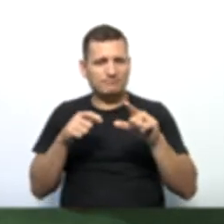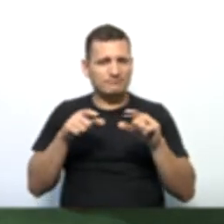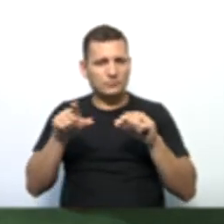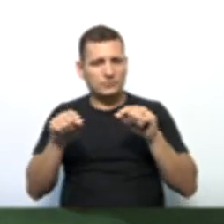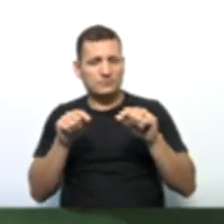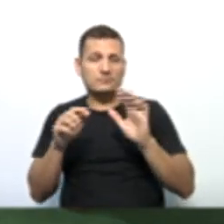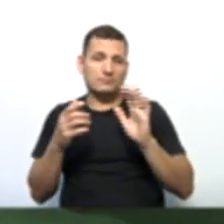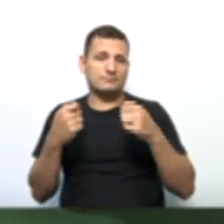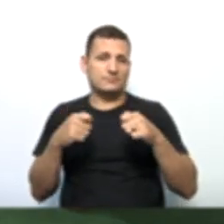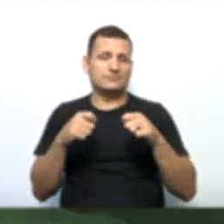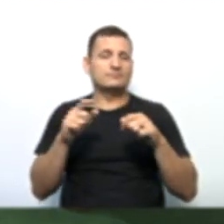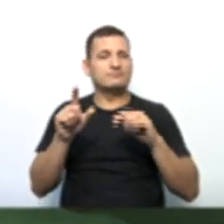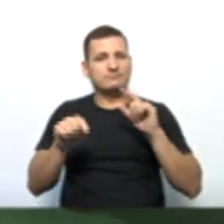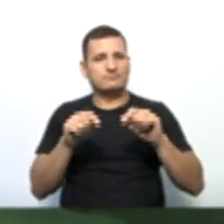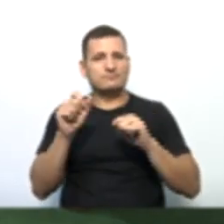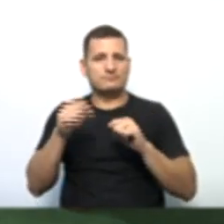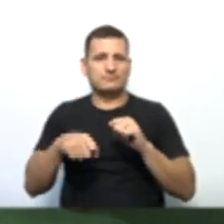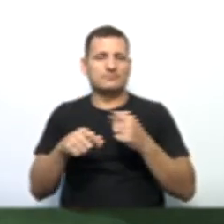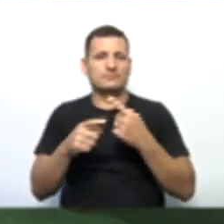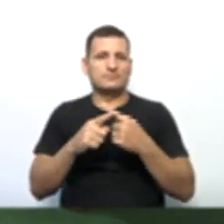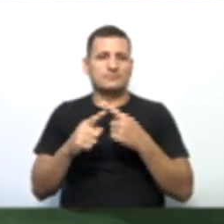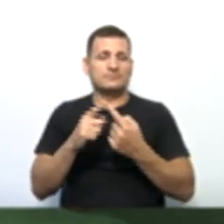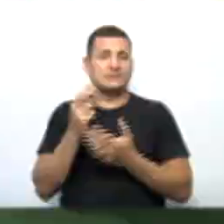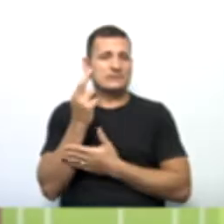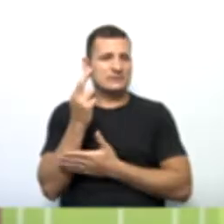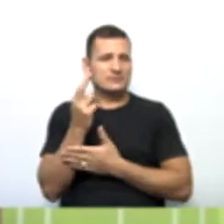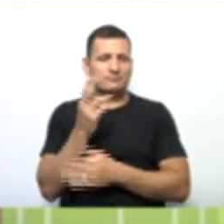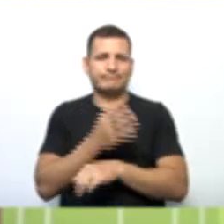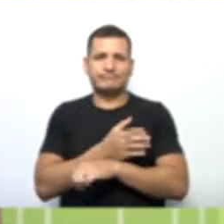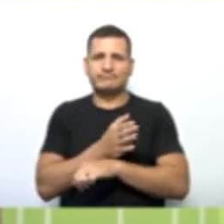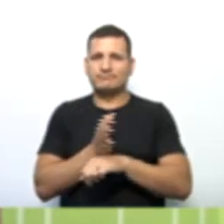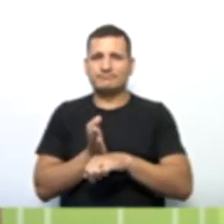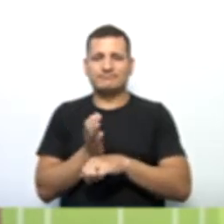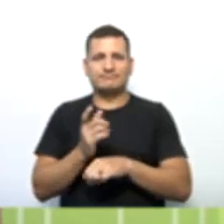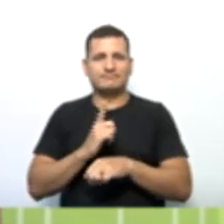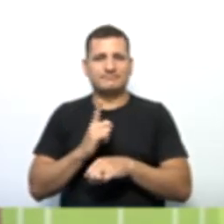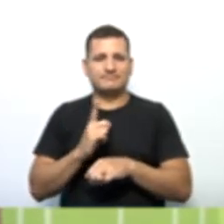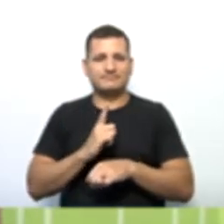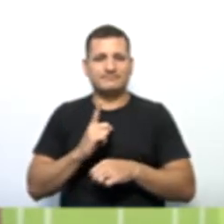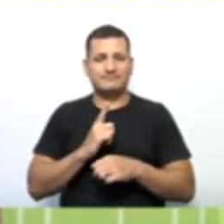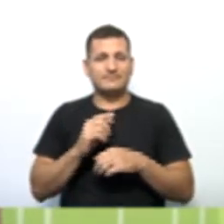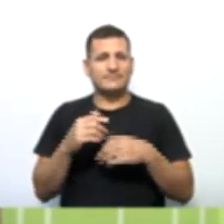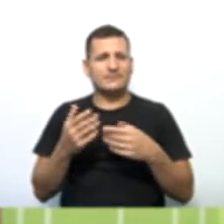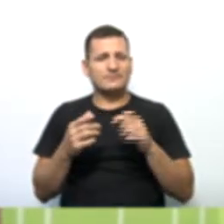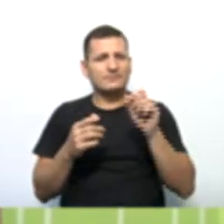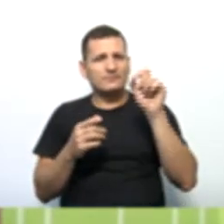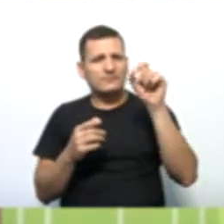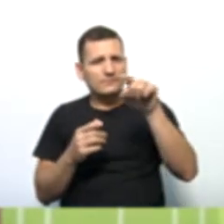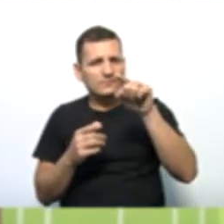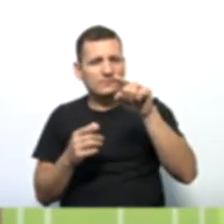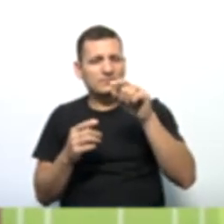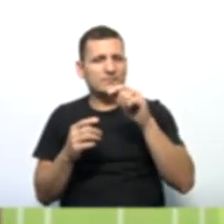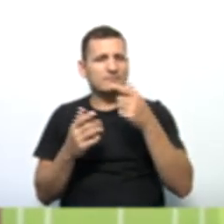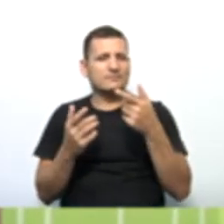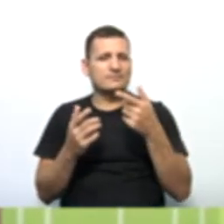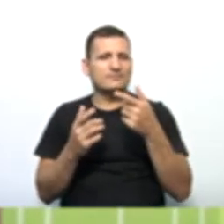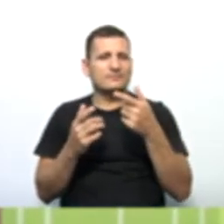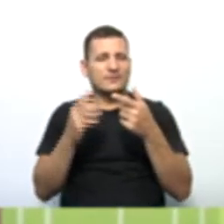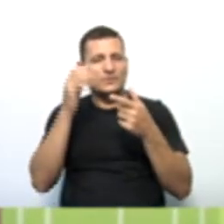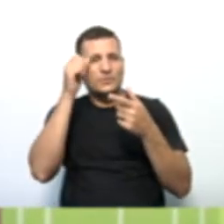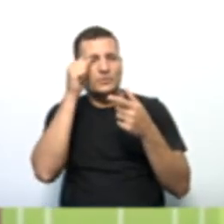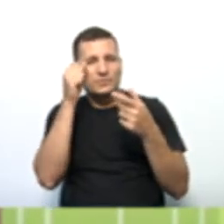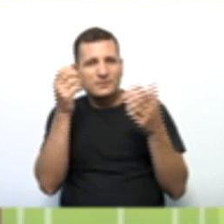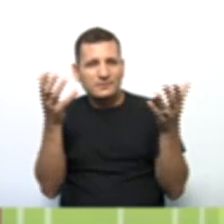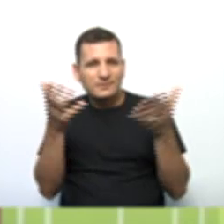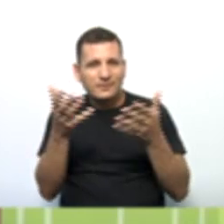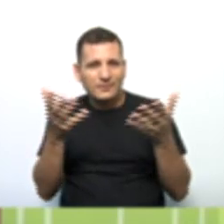as decisões vão acontecer a todo momento, né? E se fosse você, aluno, você que está aí, acorda você que está aí no fundo da sala, que quase cochilou